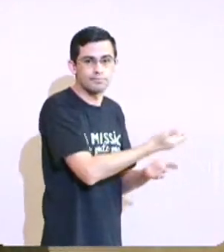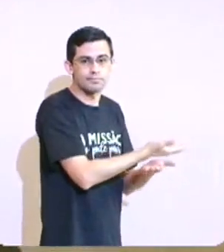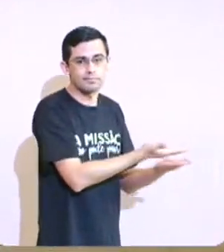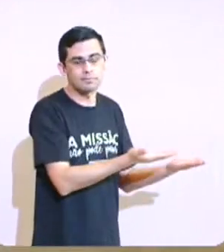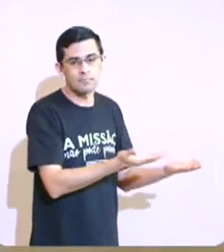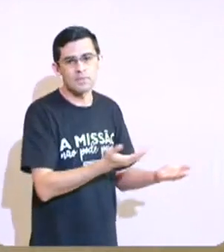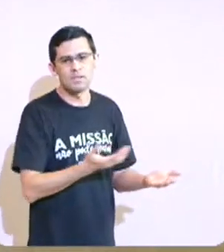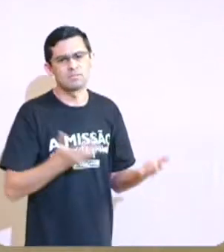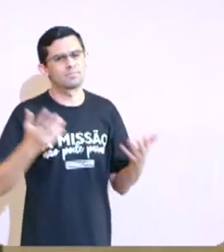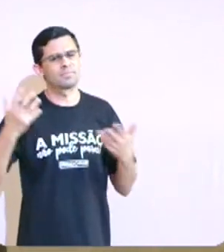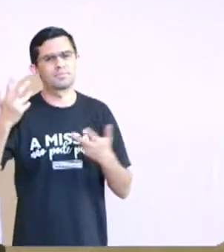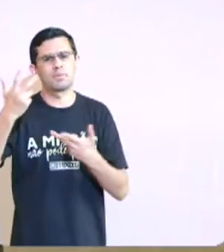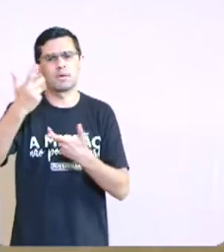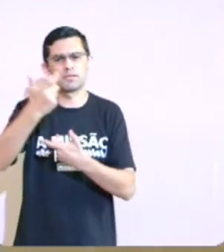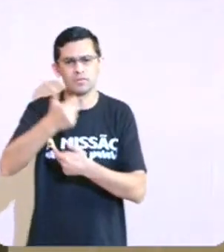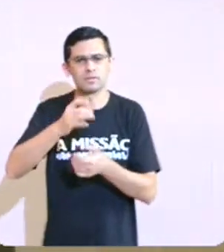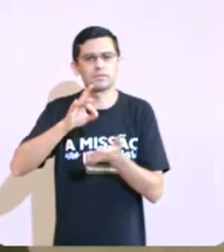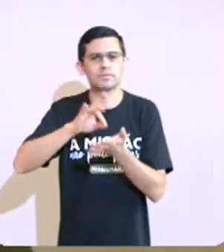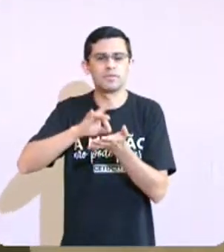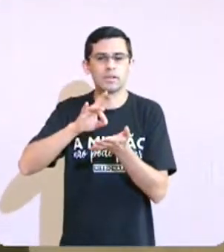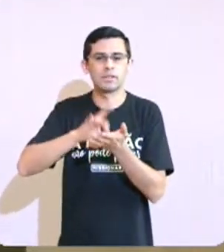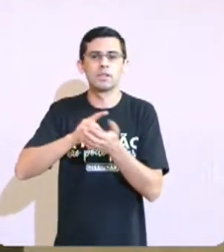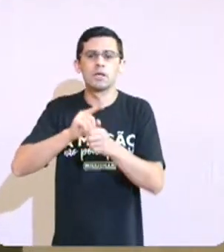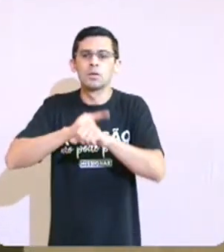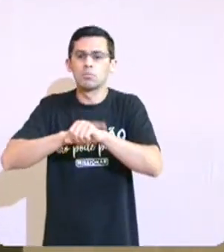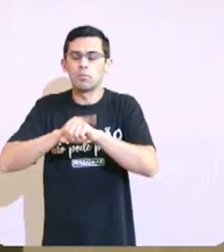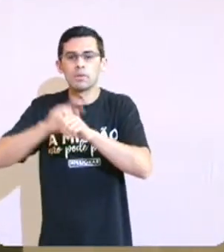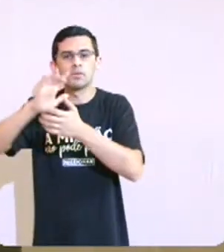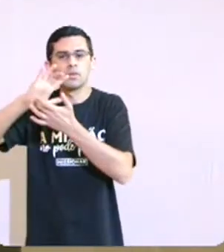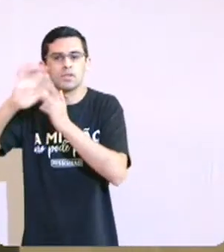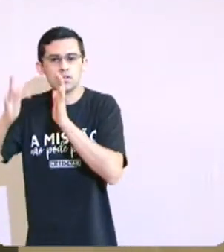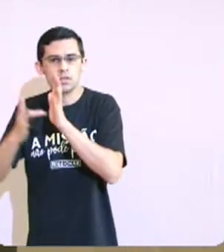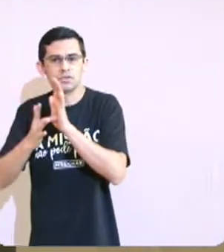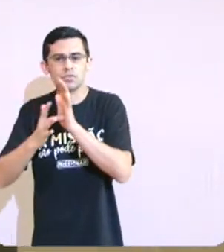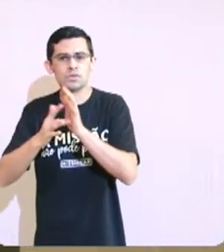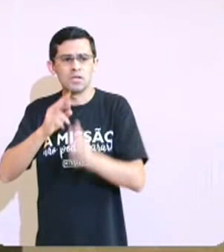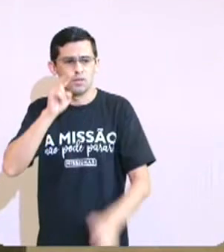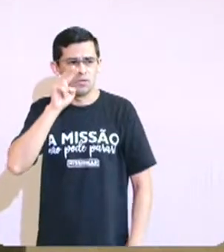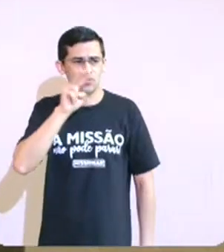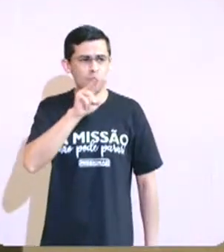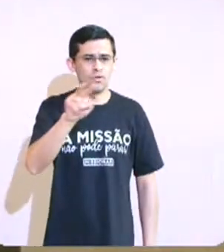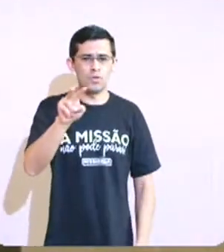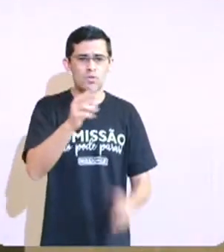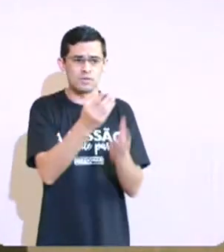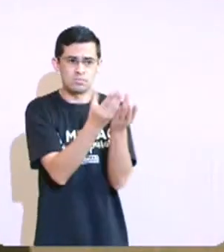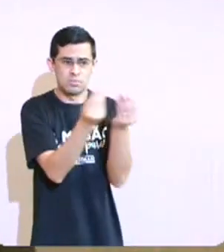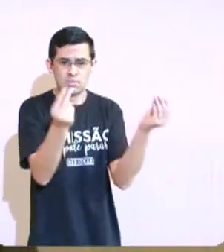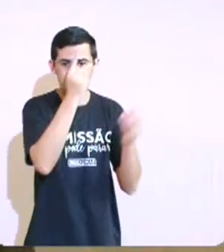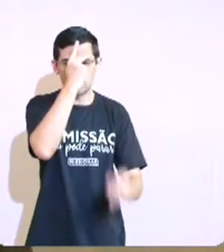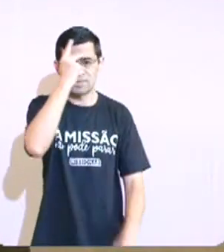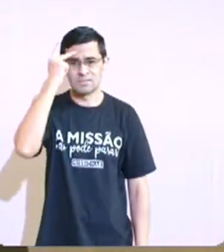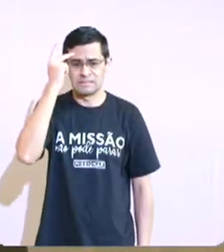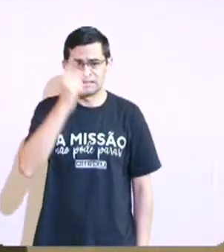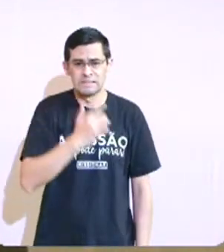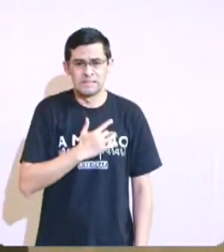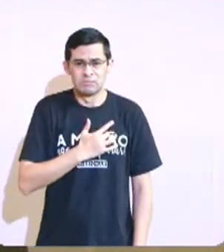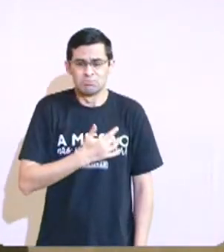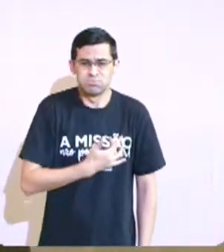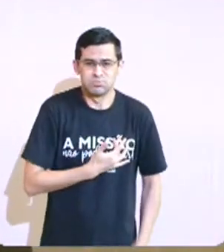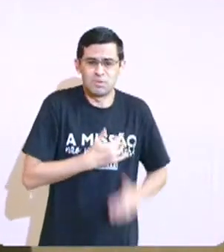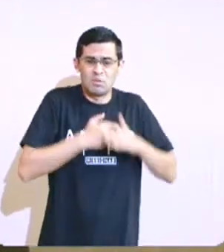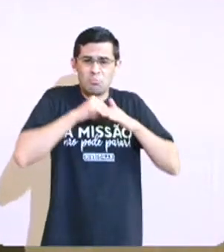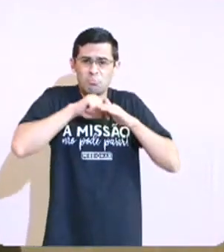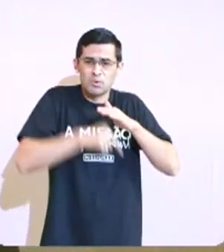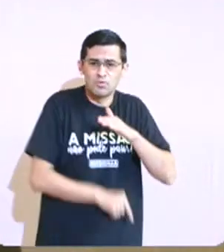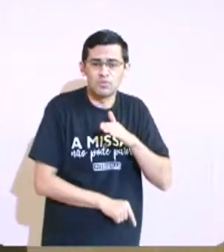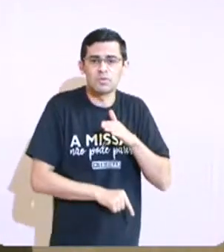É uma coisa maravilhosa, meus queridos irmãos. Quando Jesus viu as multidões, foi movido por uma compaixão profunda,